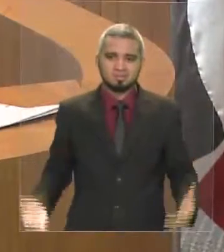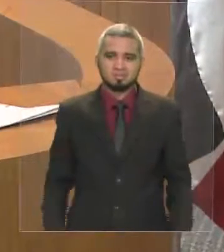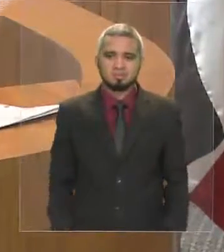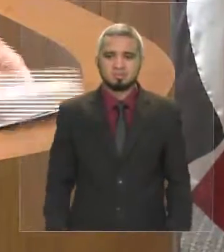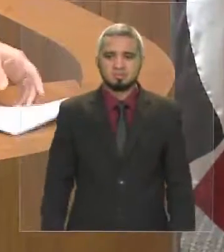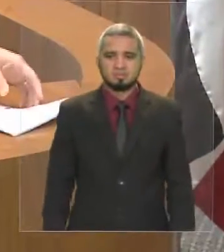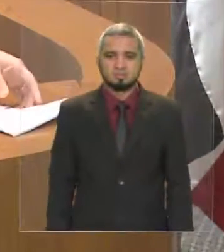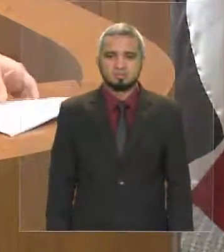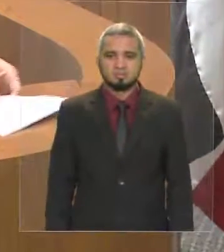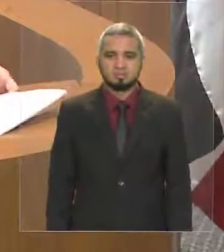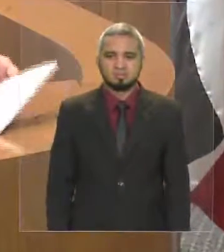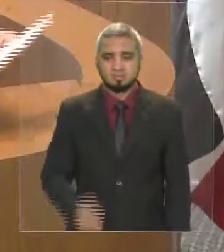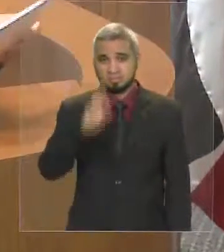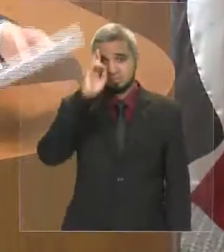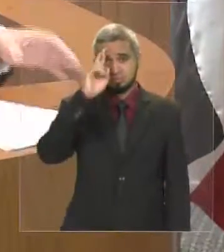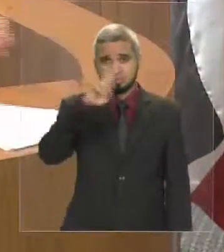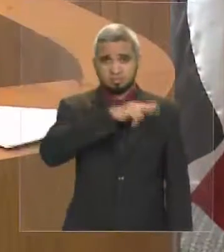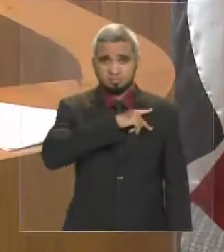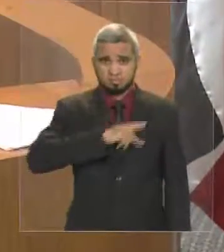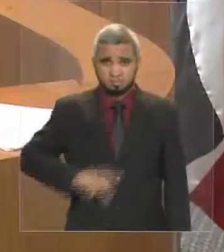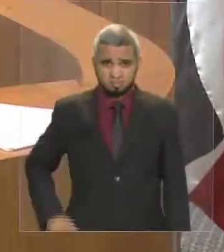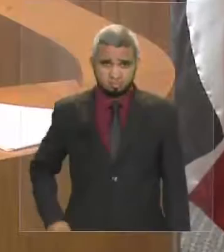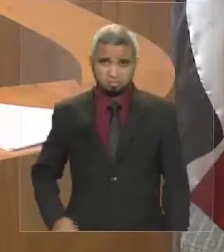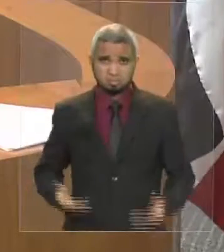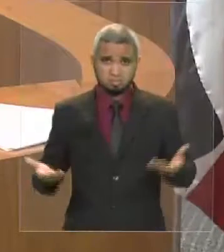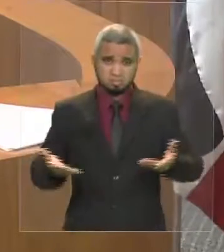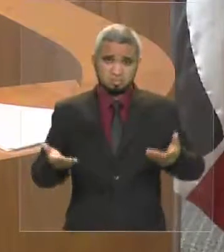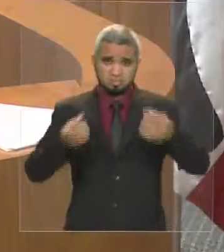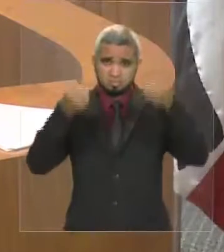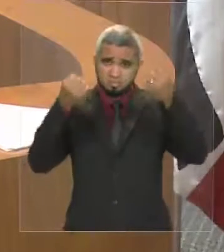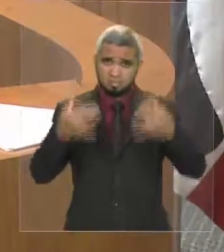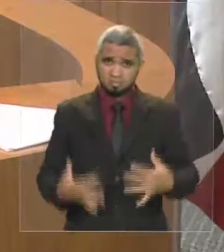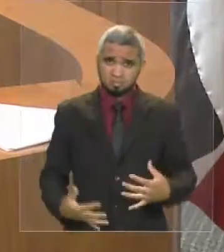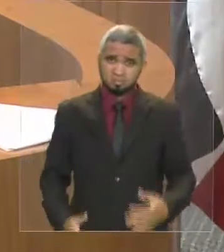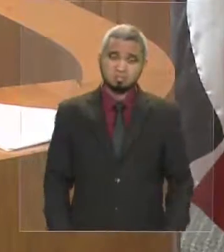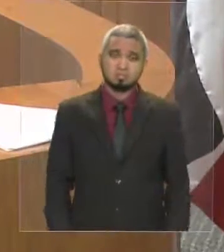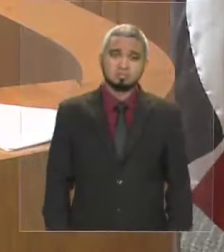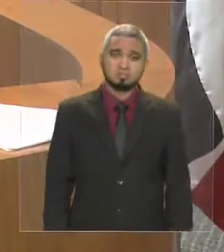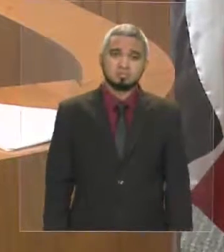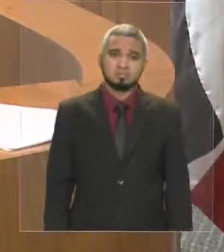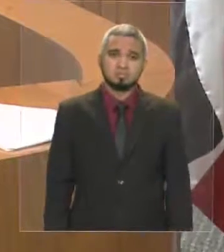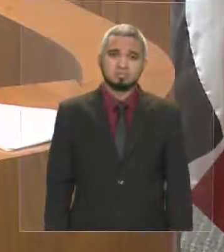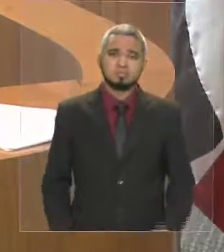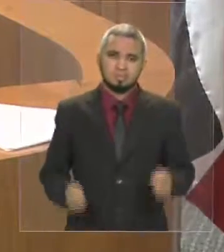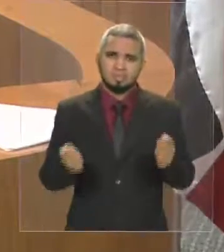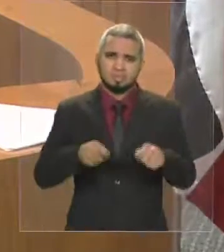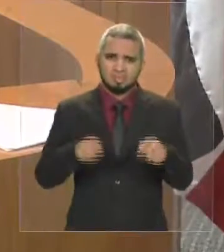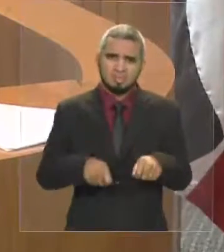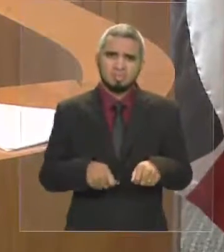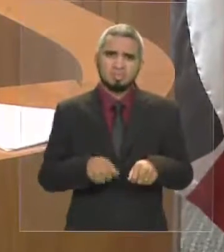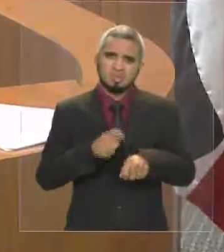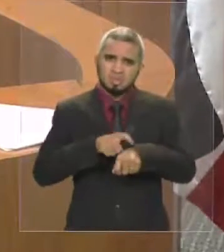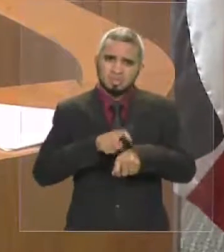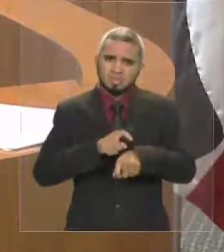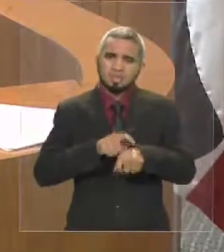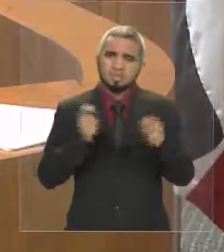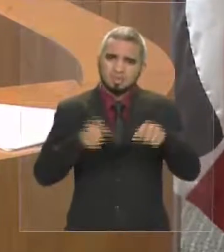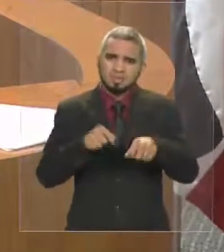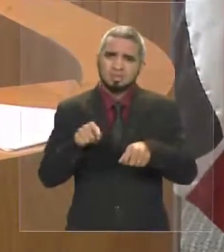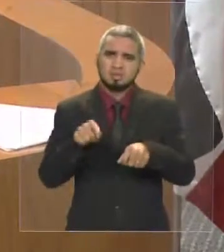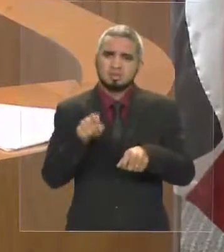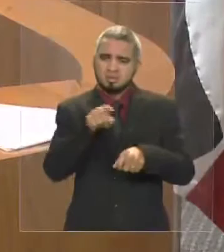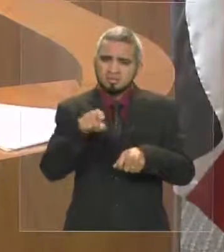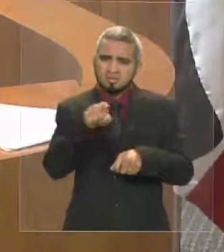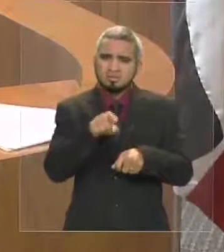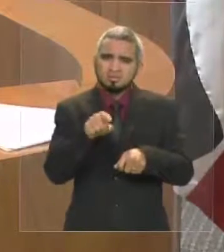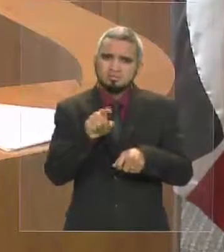Portanto, senhor presidente, eu quero dizer que ainda há tempo desta Casa corrigir pelo